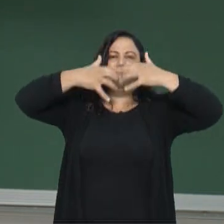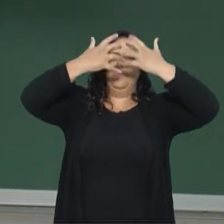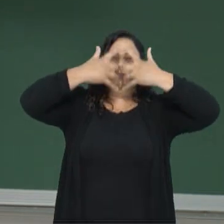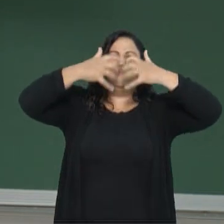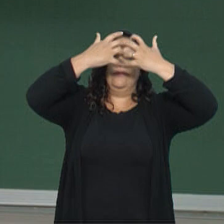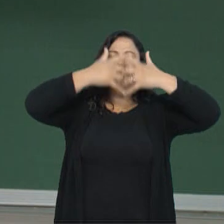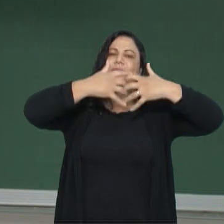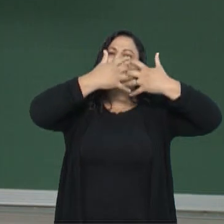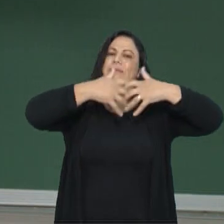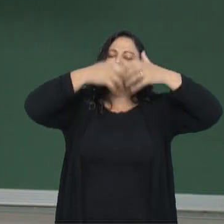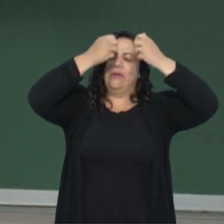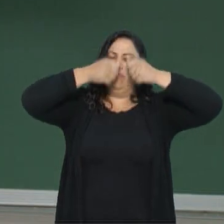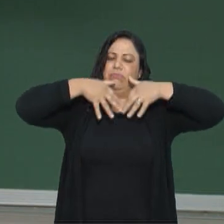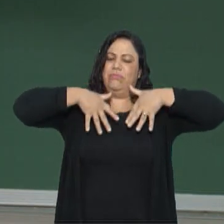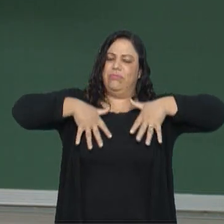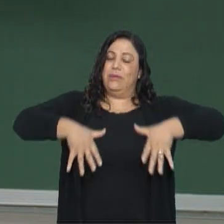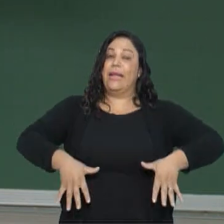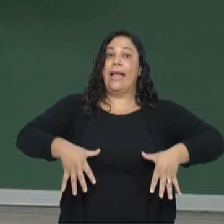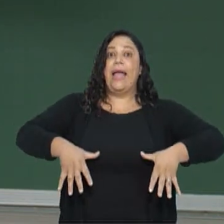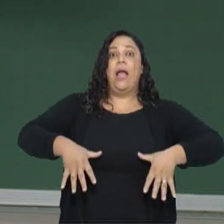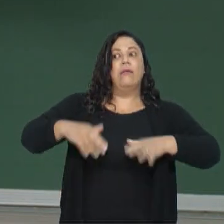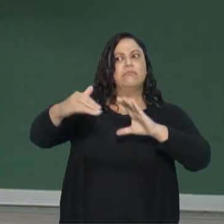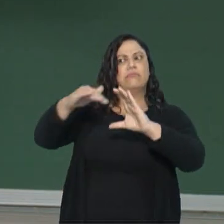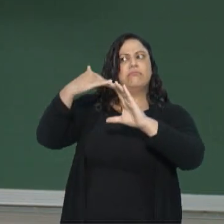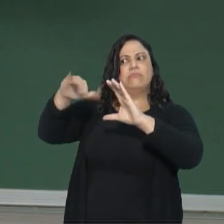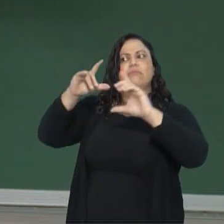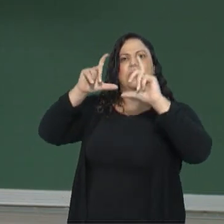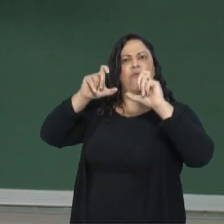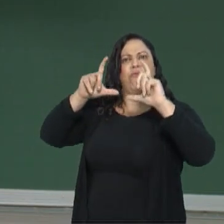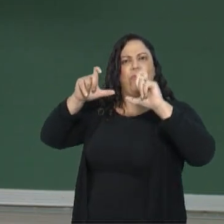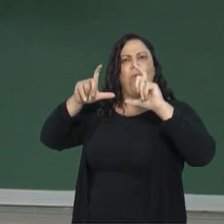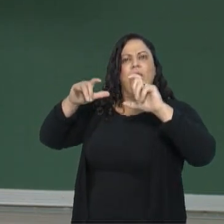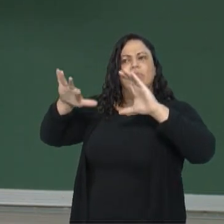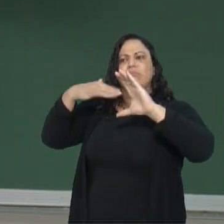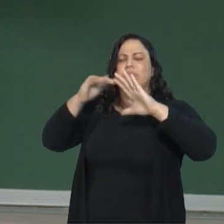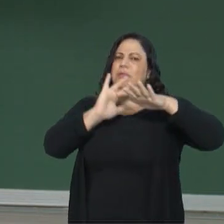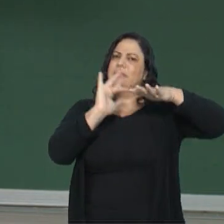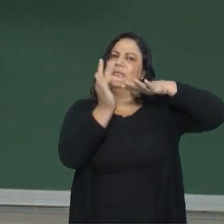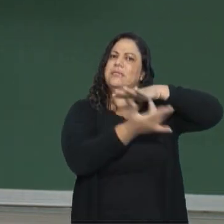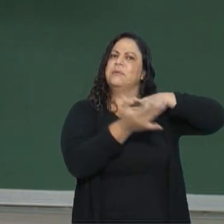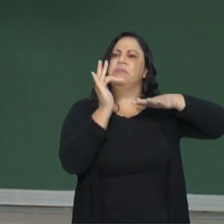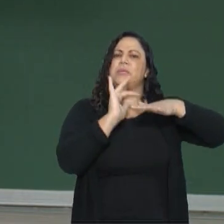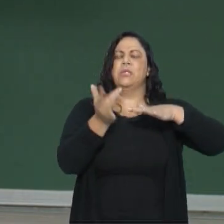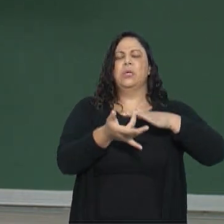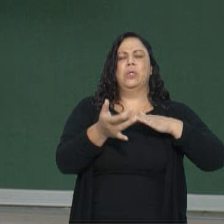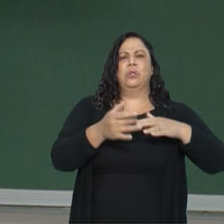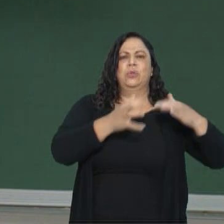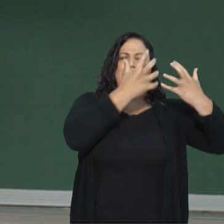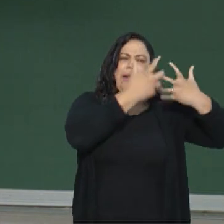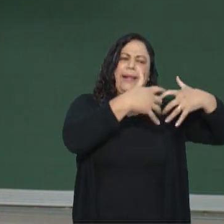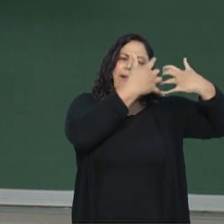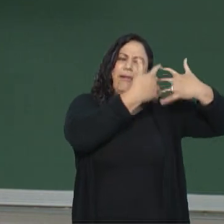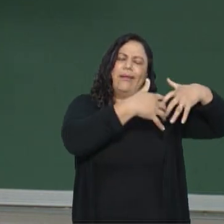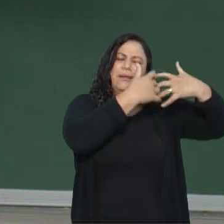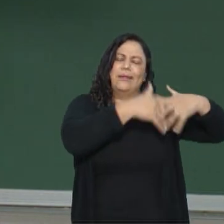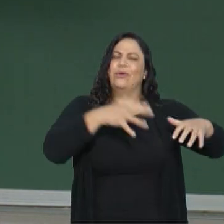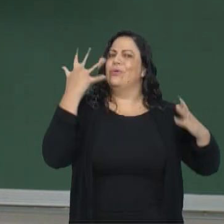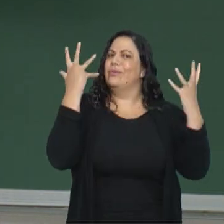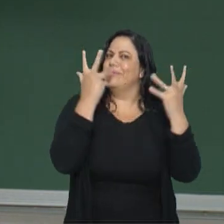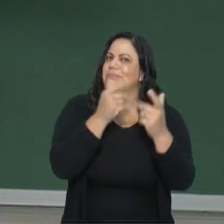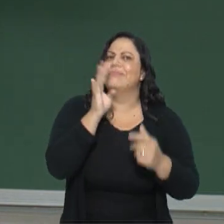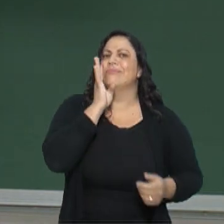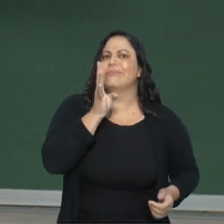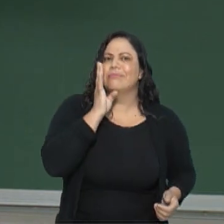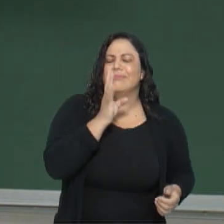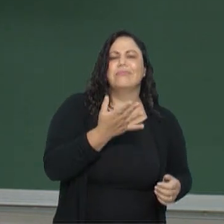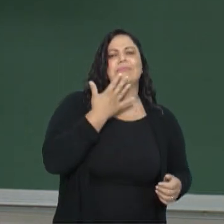várias fotos nas mídias sociais dos cadernos de vocês, e cada neurônio bonito e colorido. Então a pergunta número 1